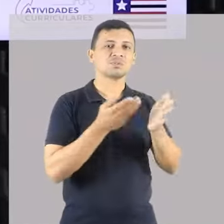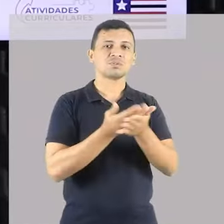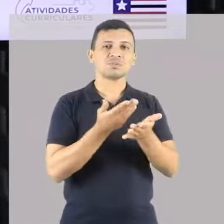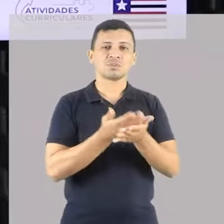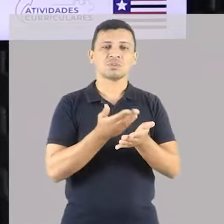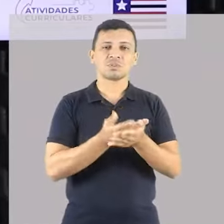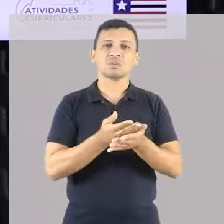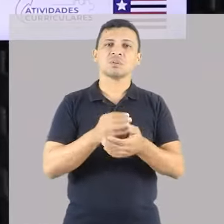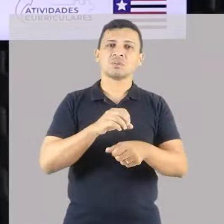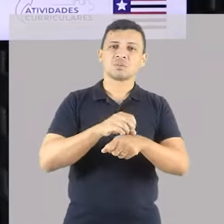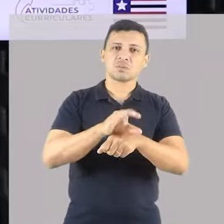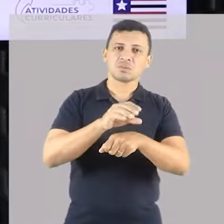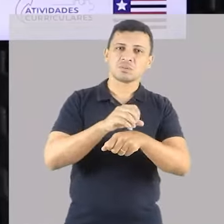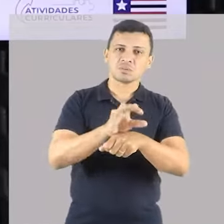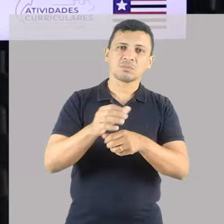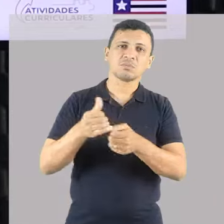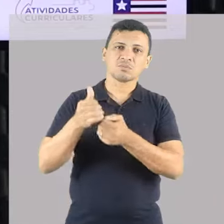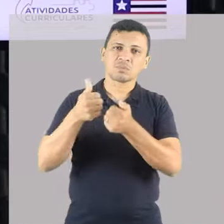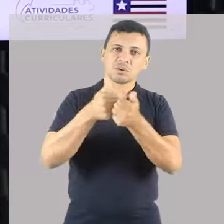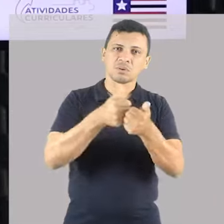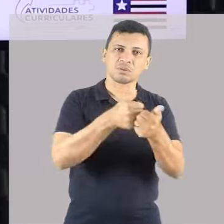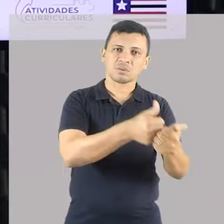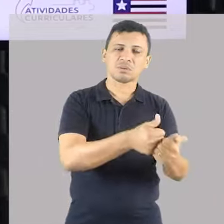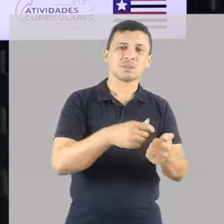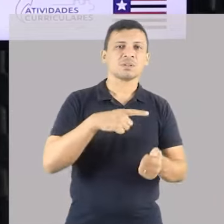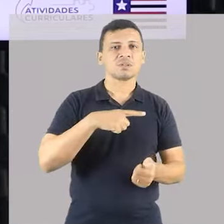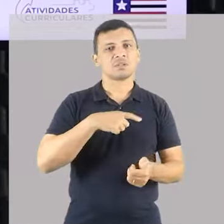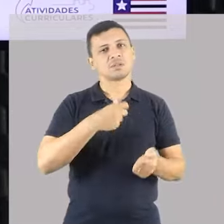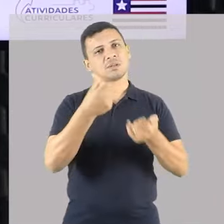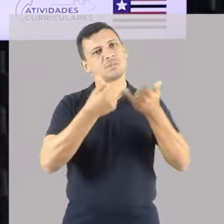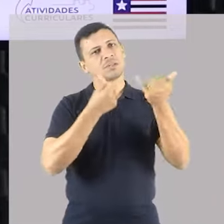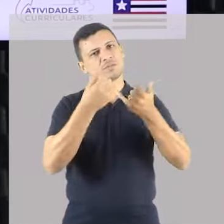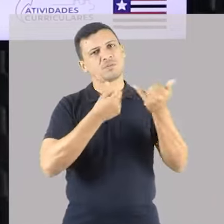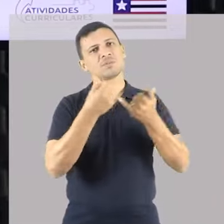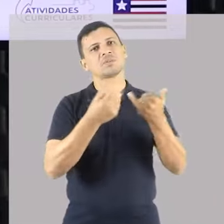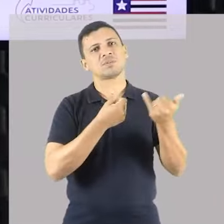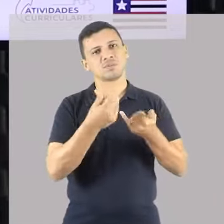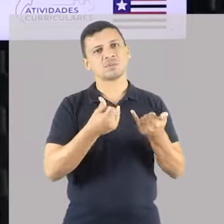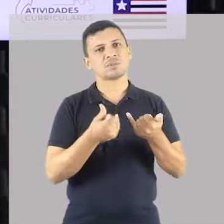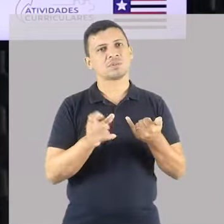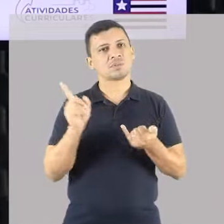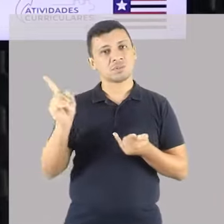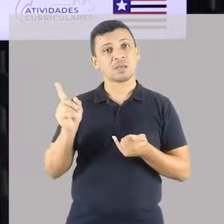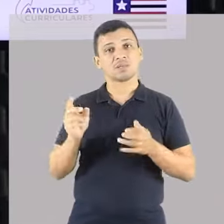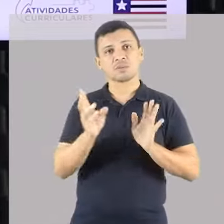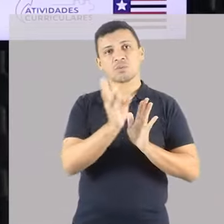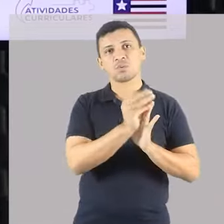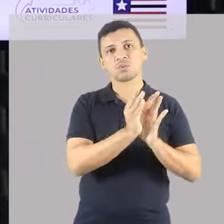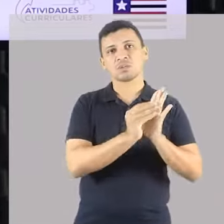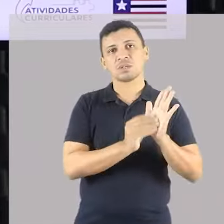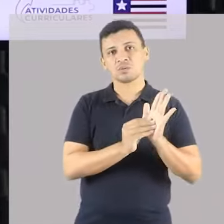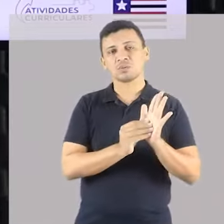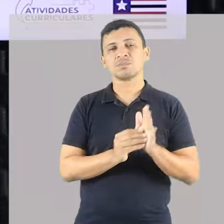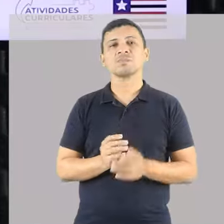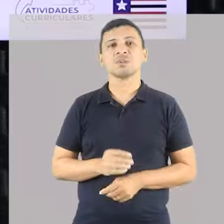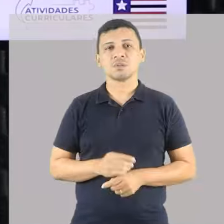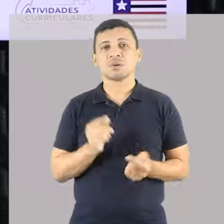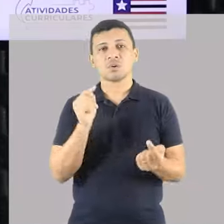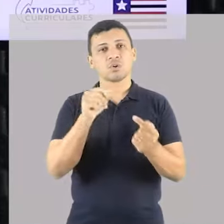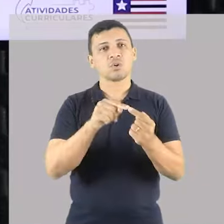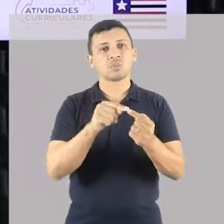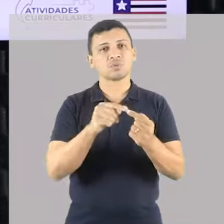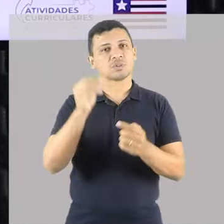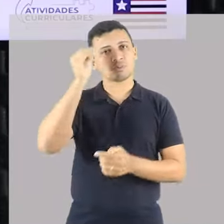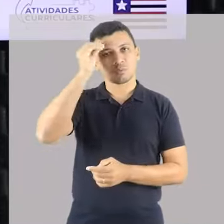orientações que estão lá no plano de estudo você vai você vai ter mais informações sobre esse conteúdo sobre esse objeto de conhecimento